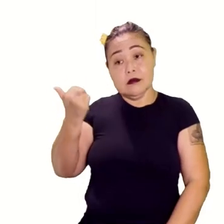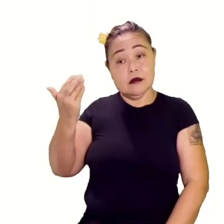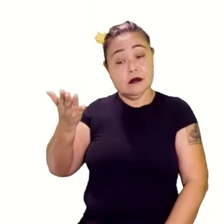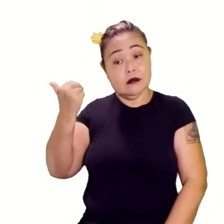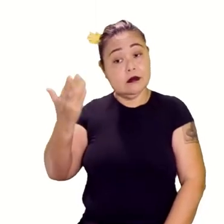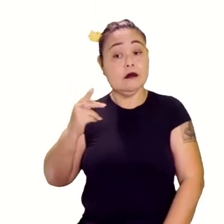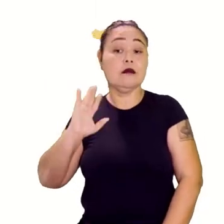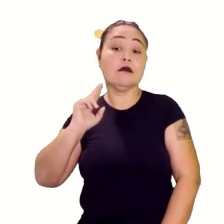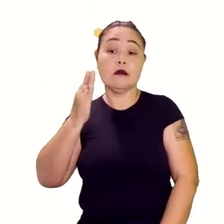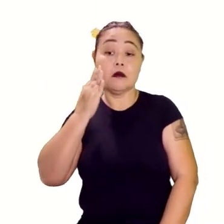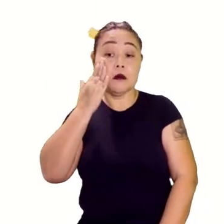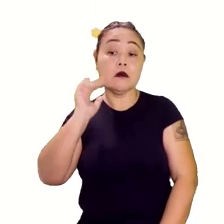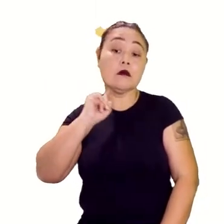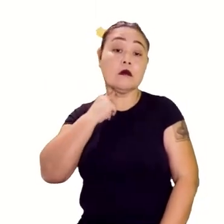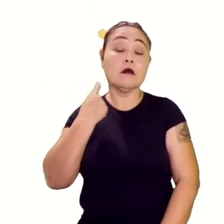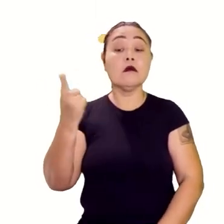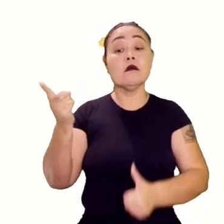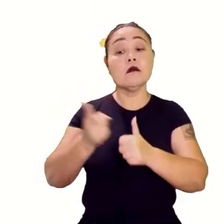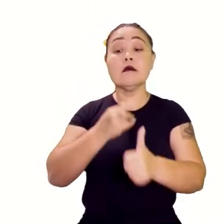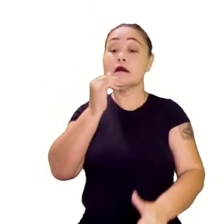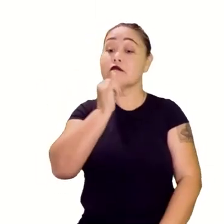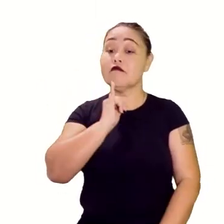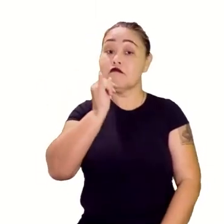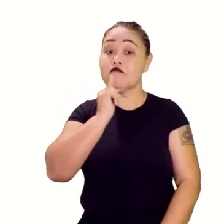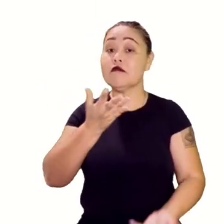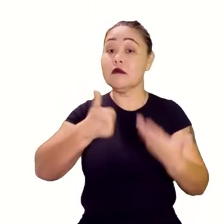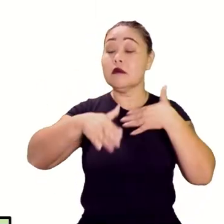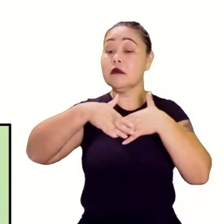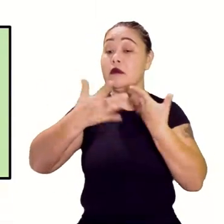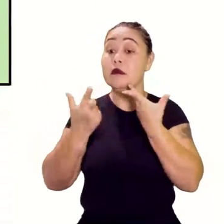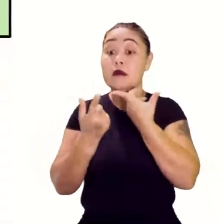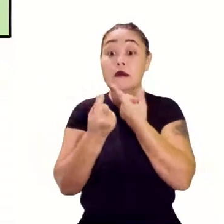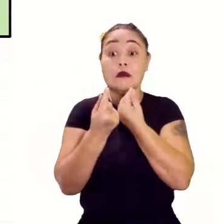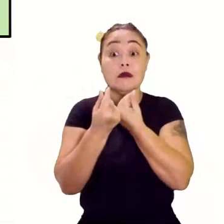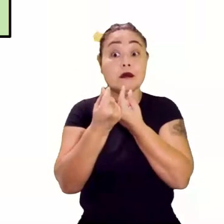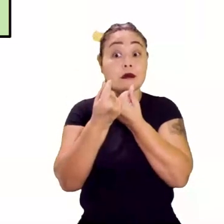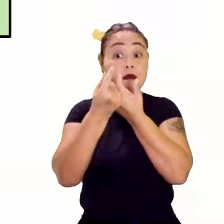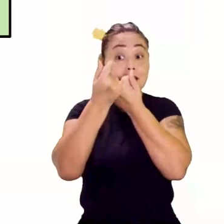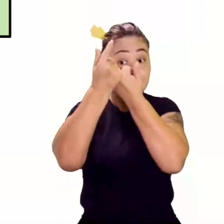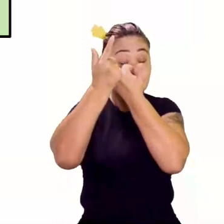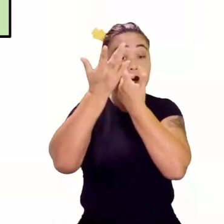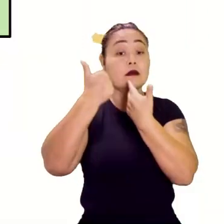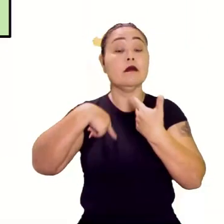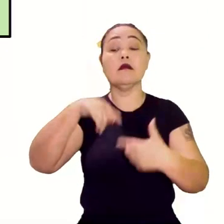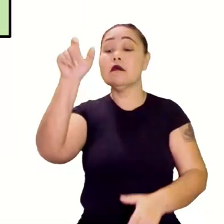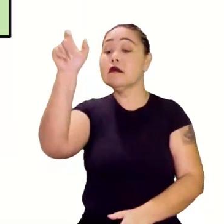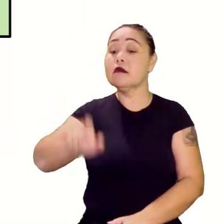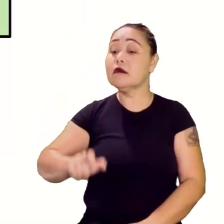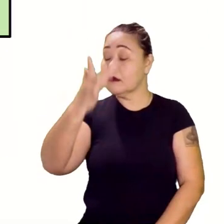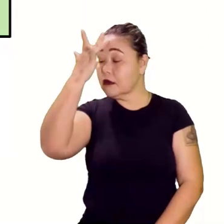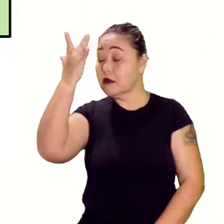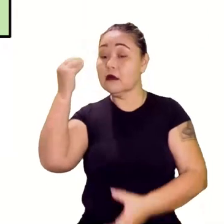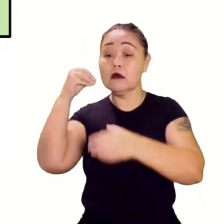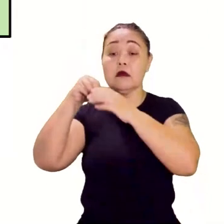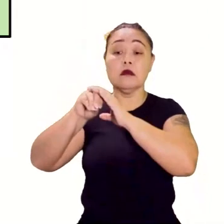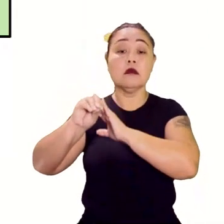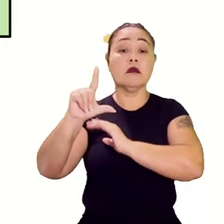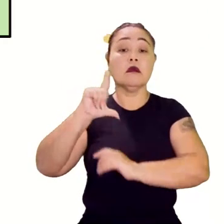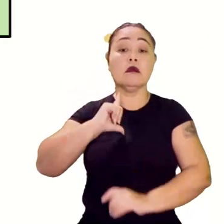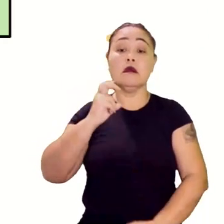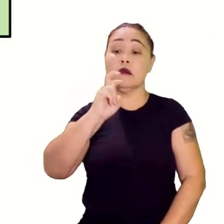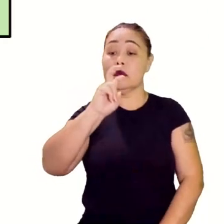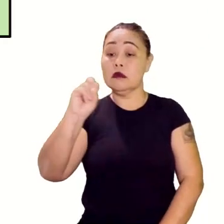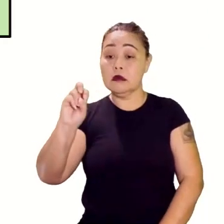bora, Cascão! Num primeiro exemplo, com a matemática financeira, olha lá. Uma pessoa aplicou a importância